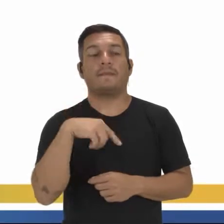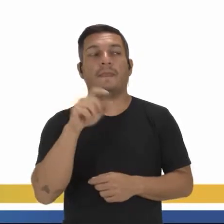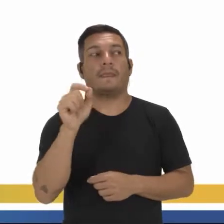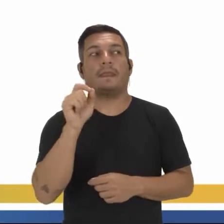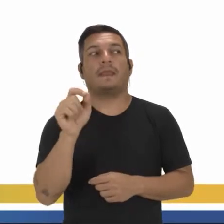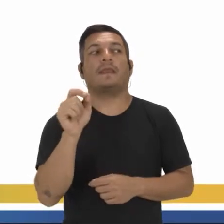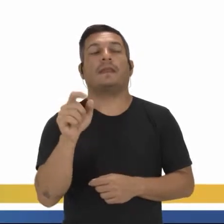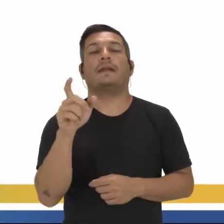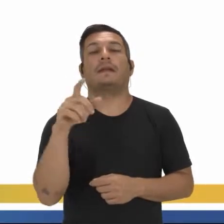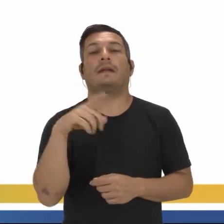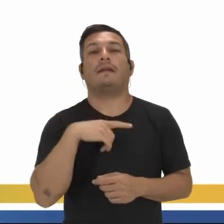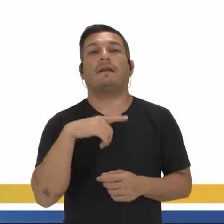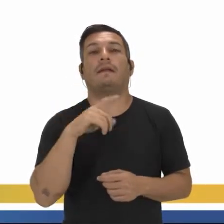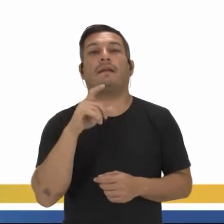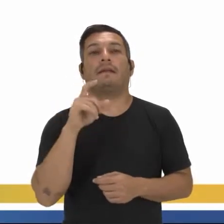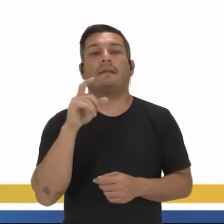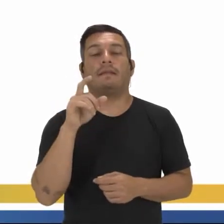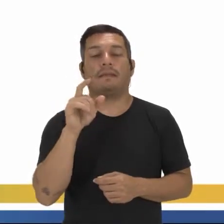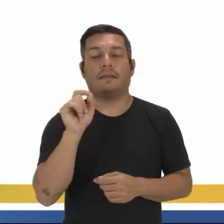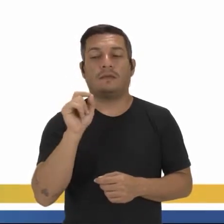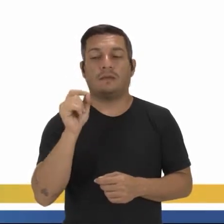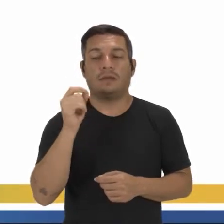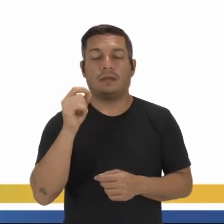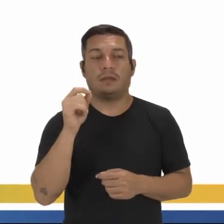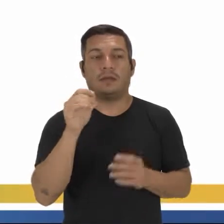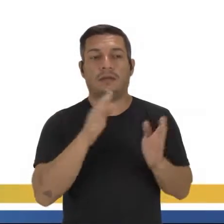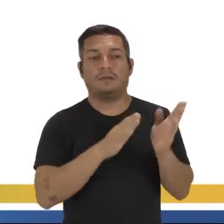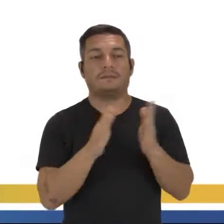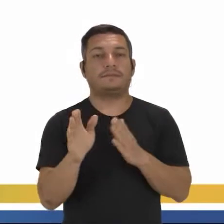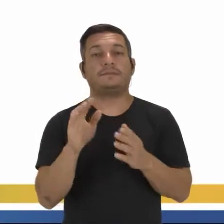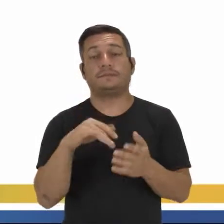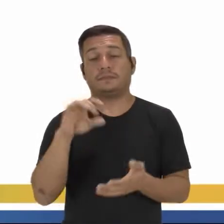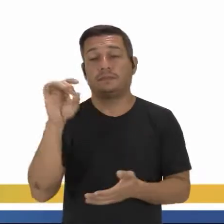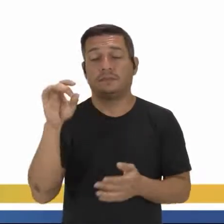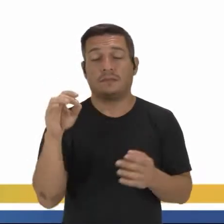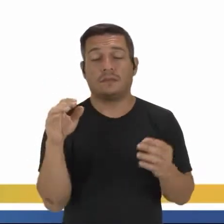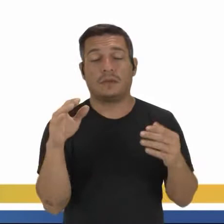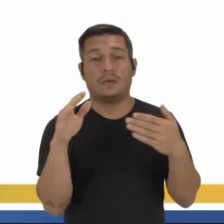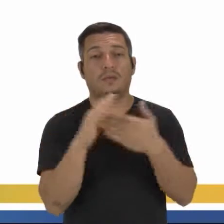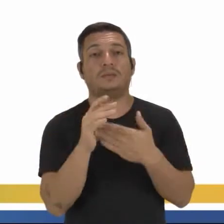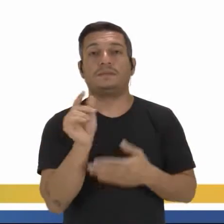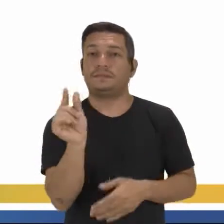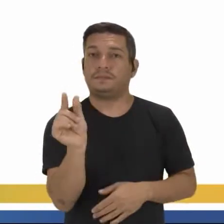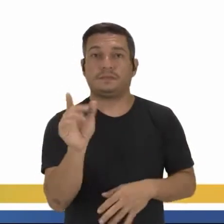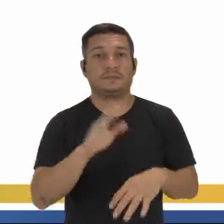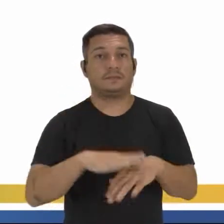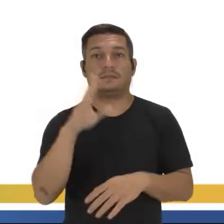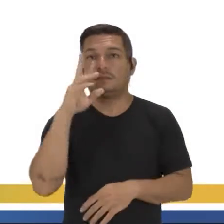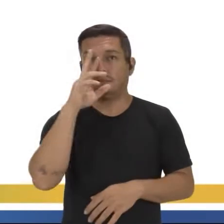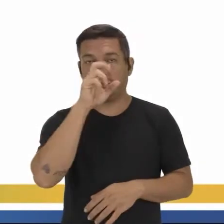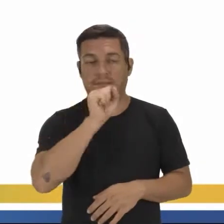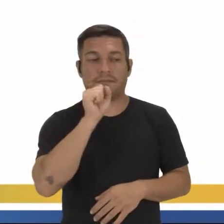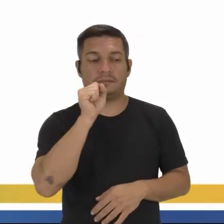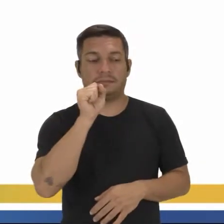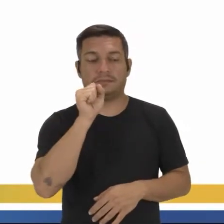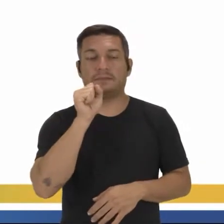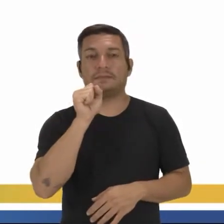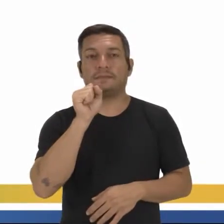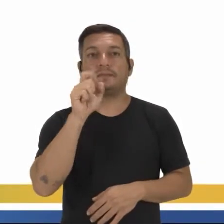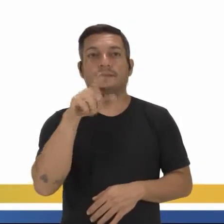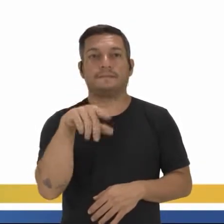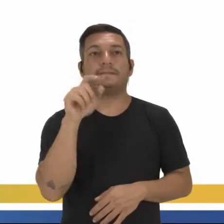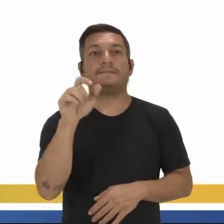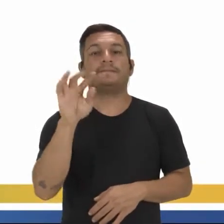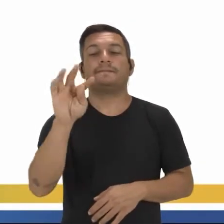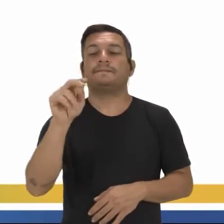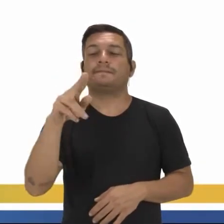as palavras de trás para frente, tá, gente? Cuja última sílaba é a mais forte. A última sílaba é a